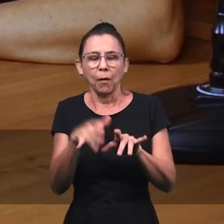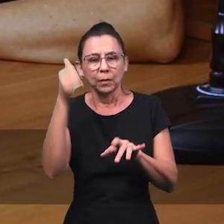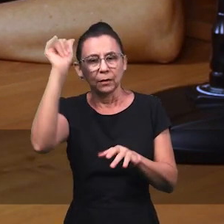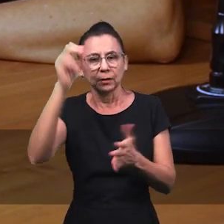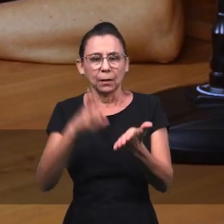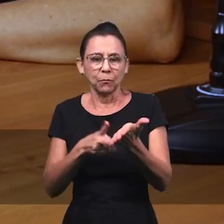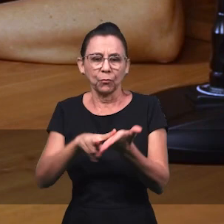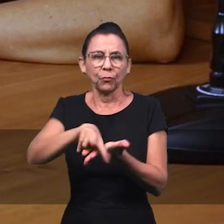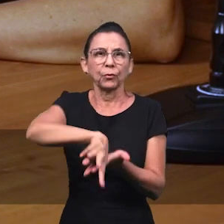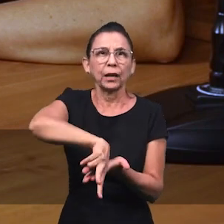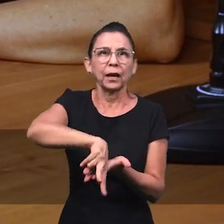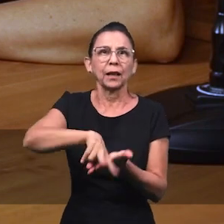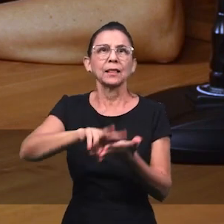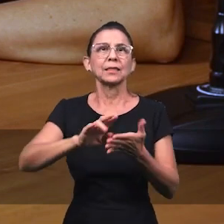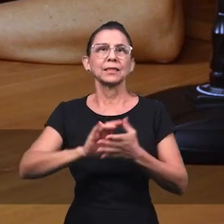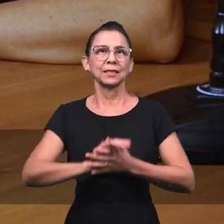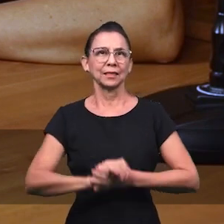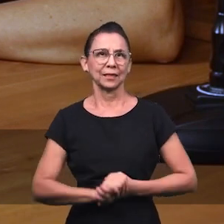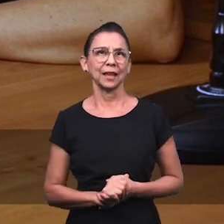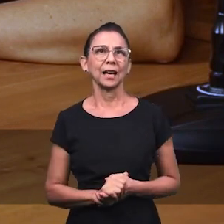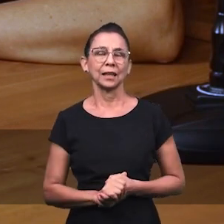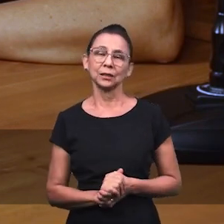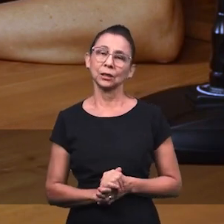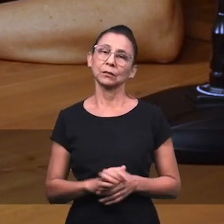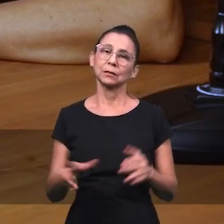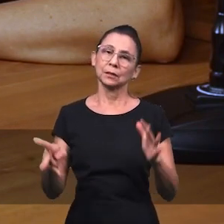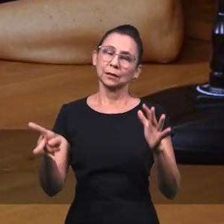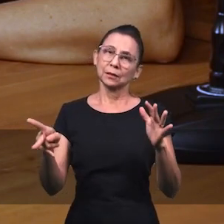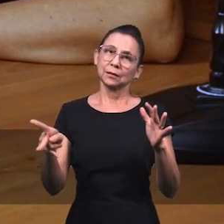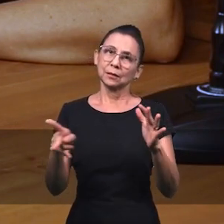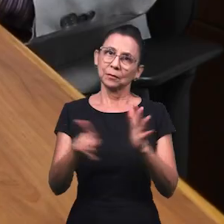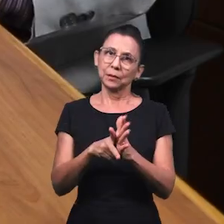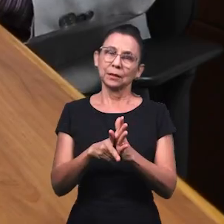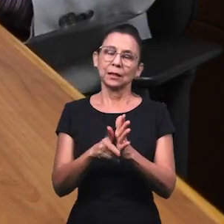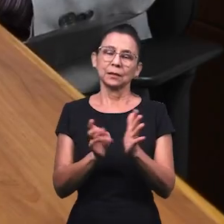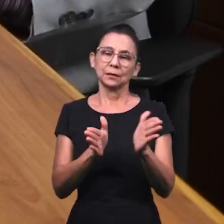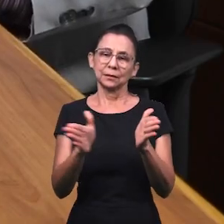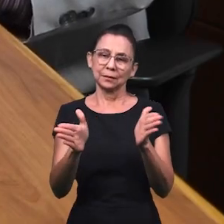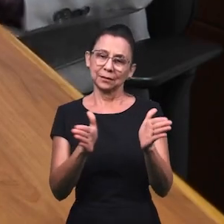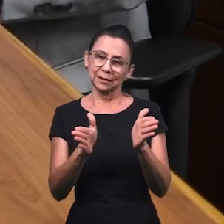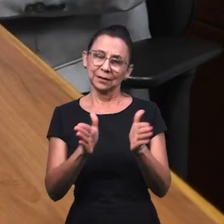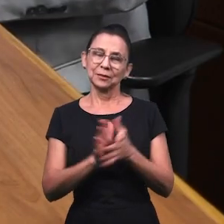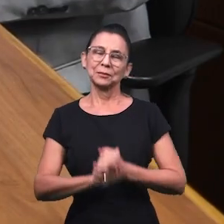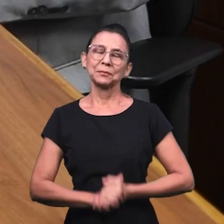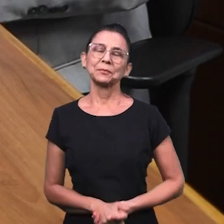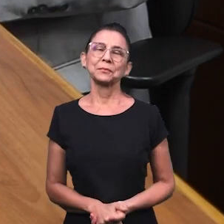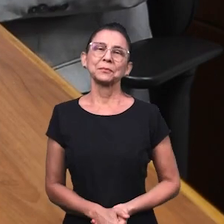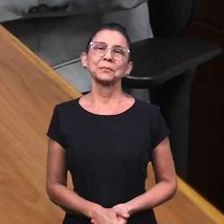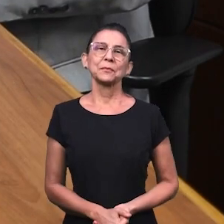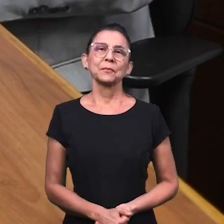Tem alguns produtos que fazem parte de acessibilidade. Muito bom.